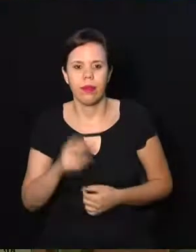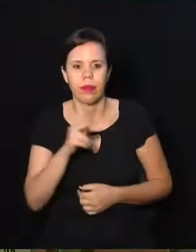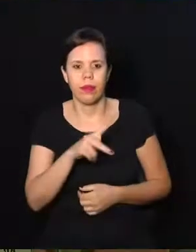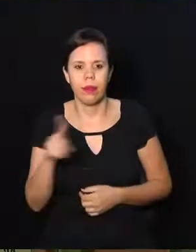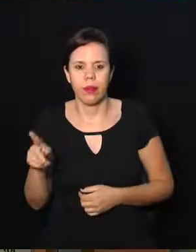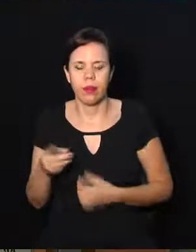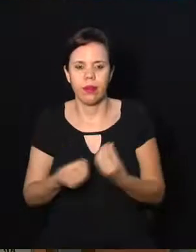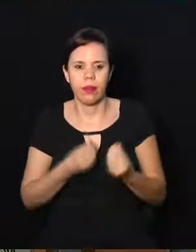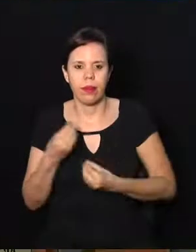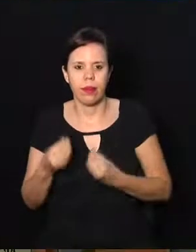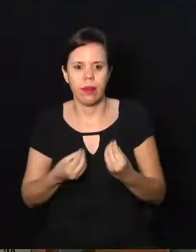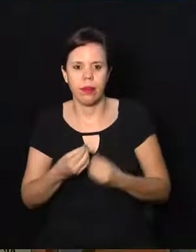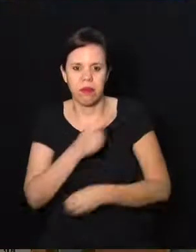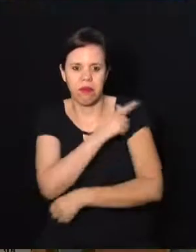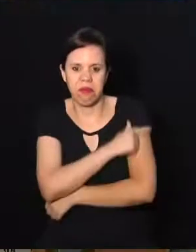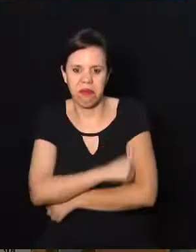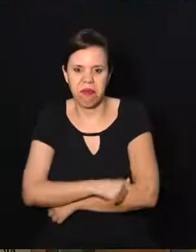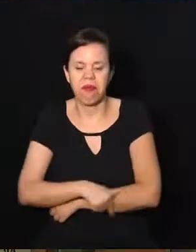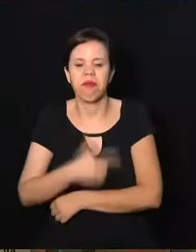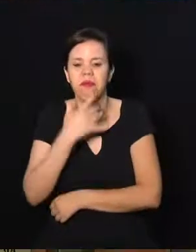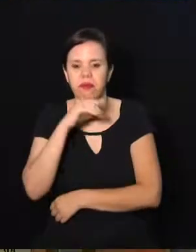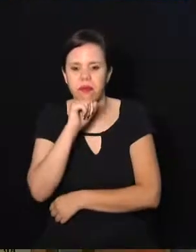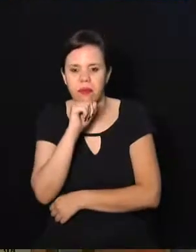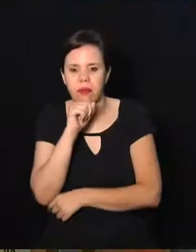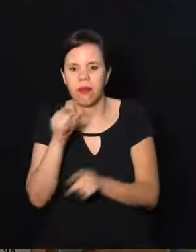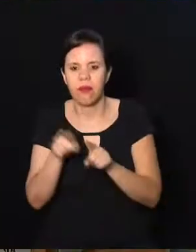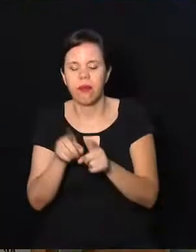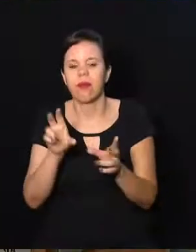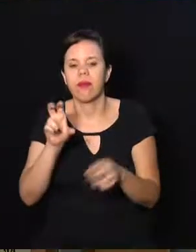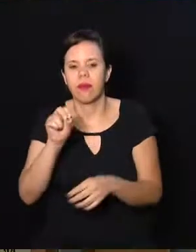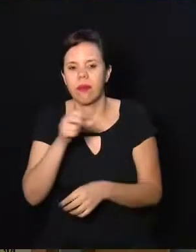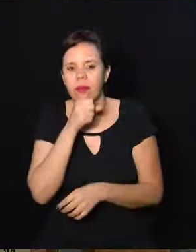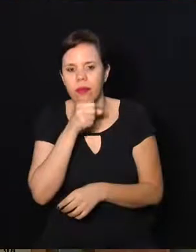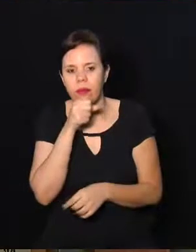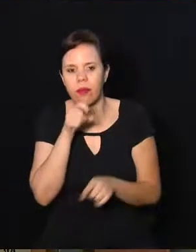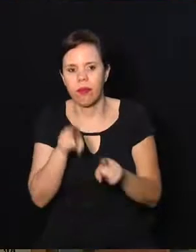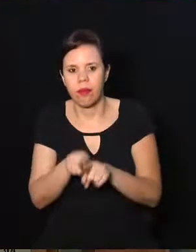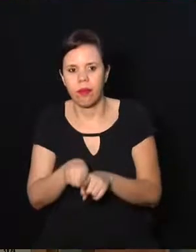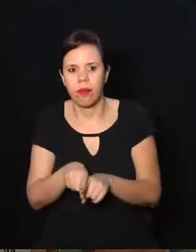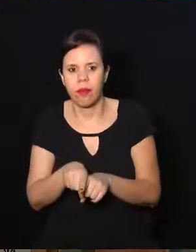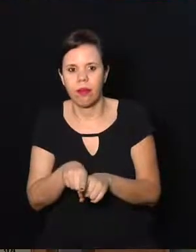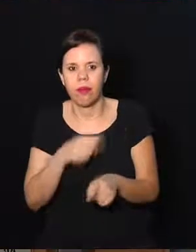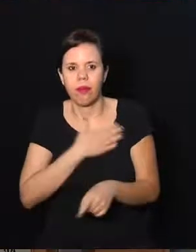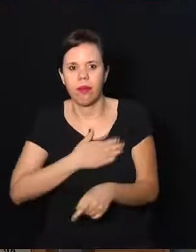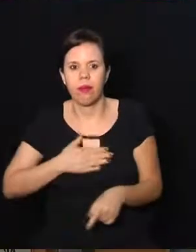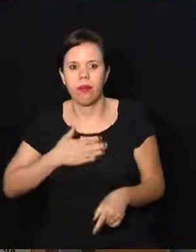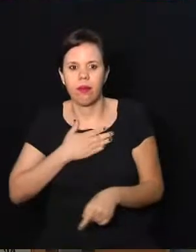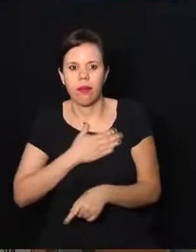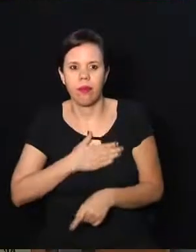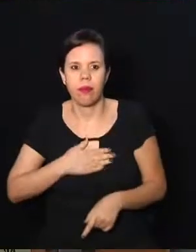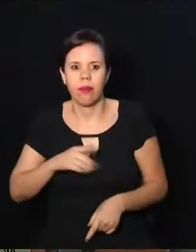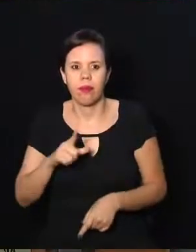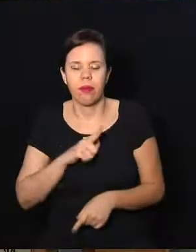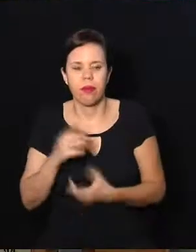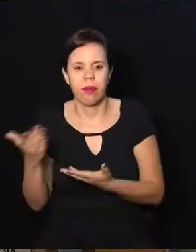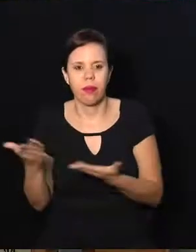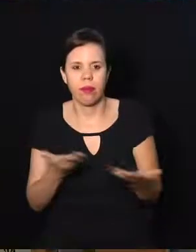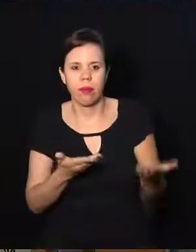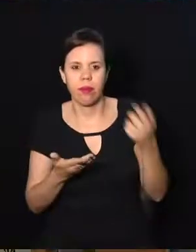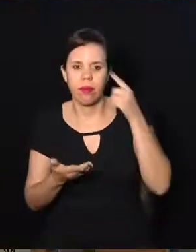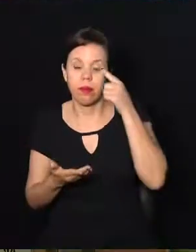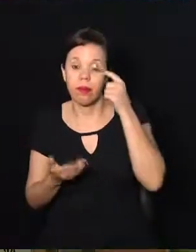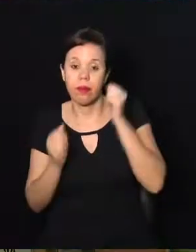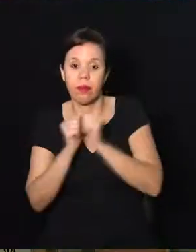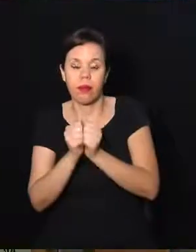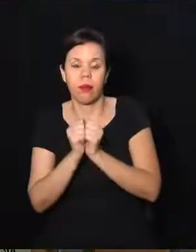como cavalheiro, ele é mestre como pai, agora como avô também. É uma satisfação muito grande tê-lo aqui junto a